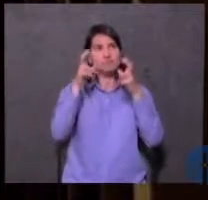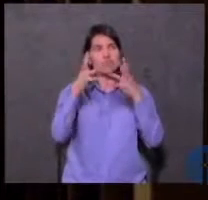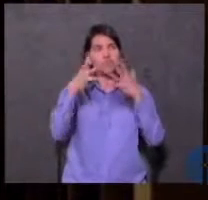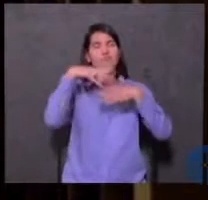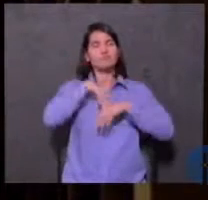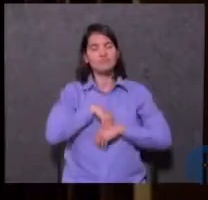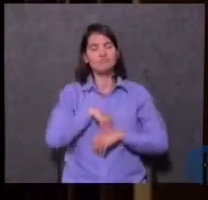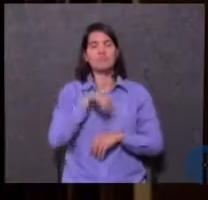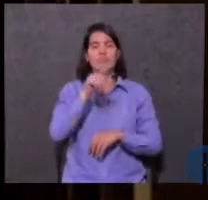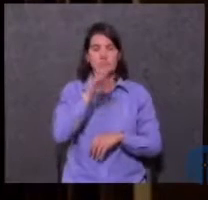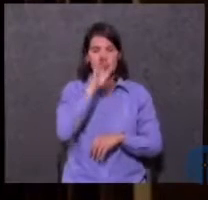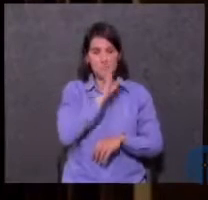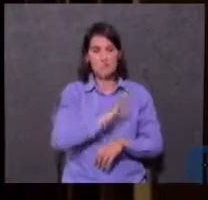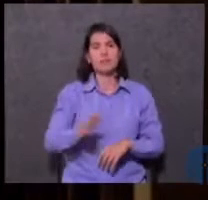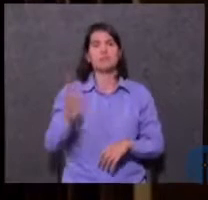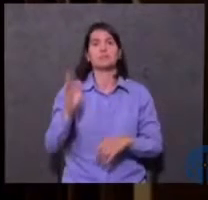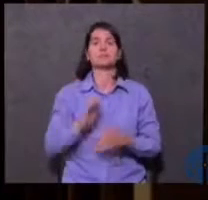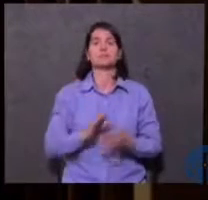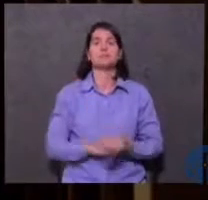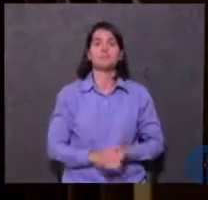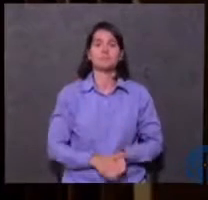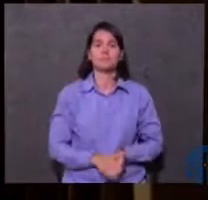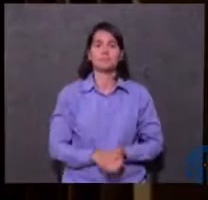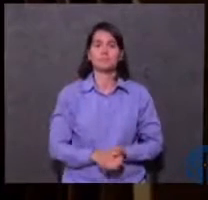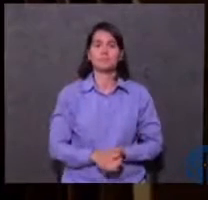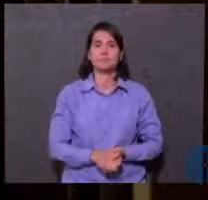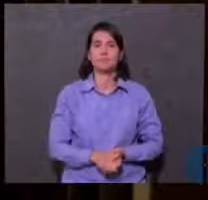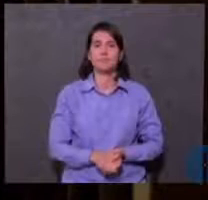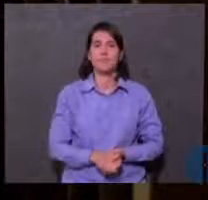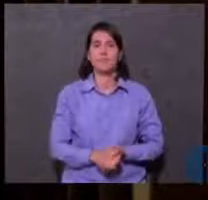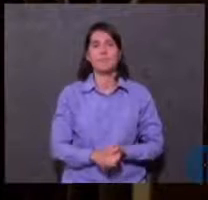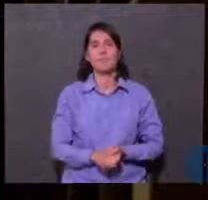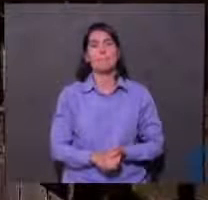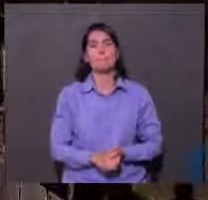Słowa Bożego i zachowują je.